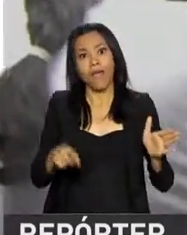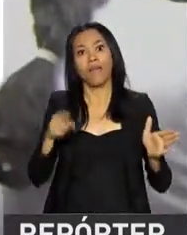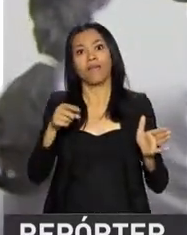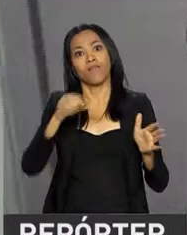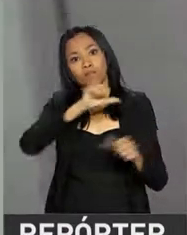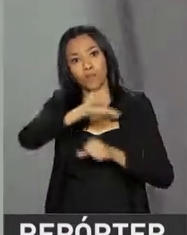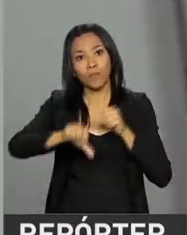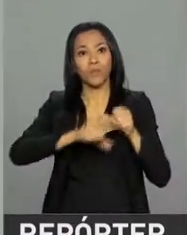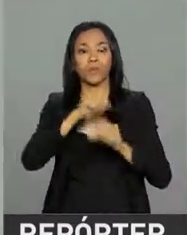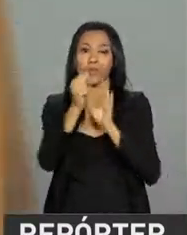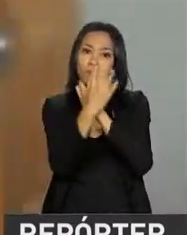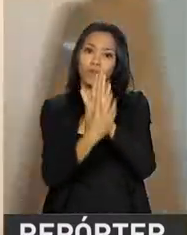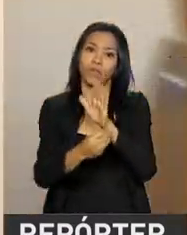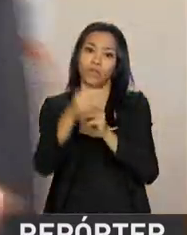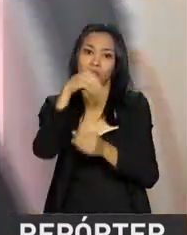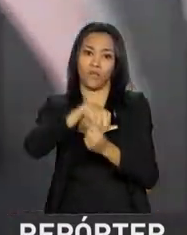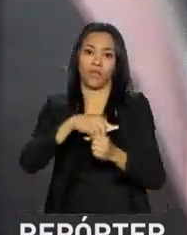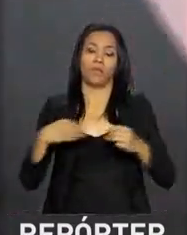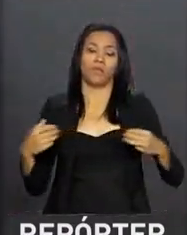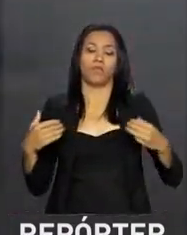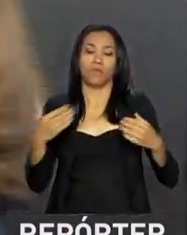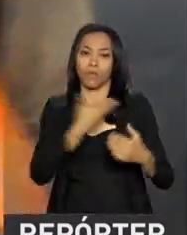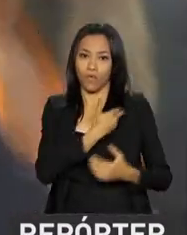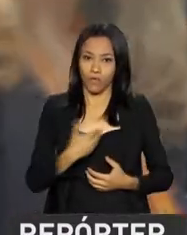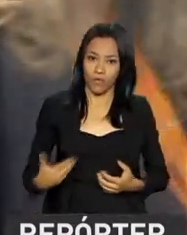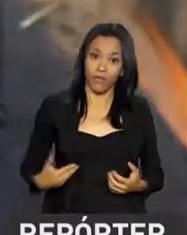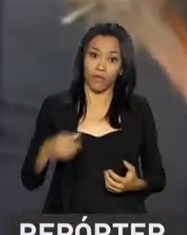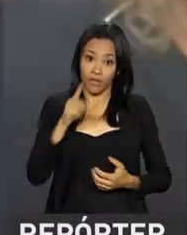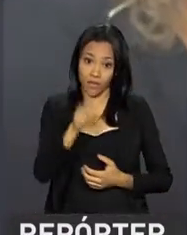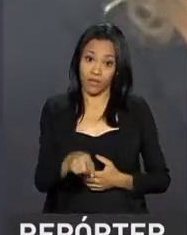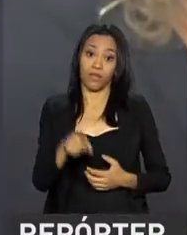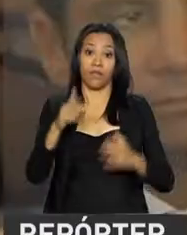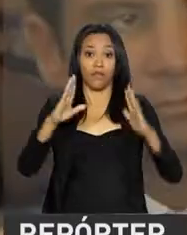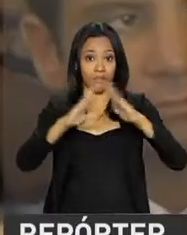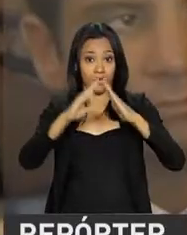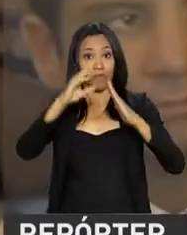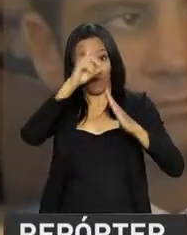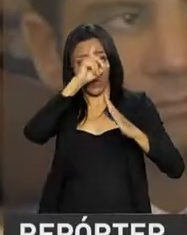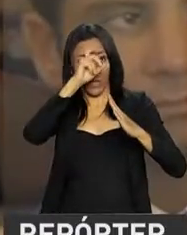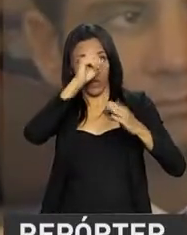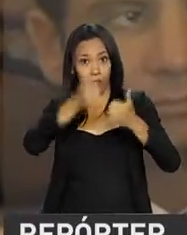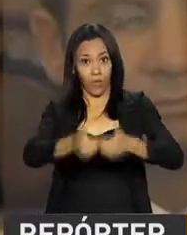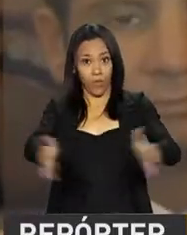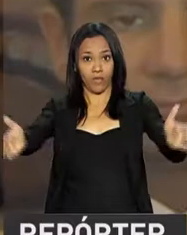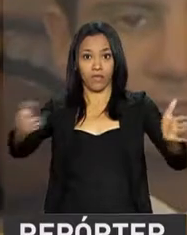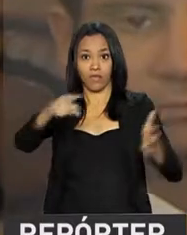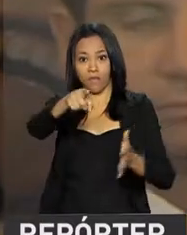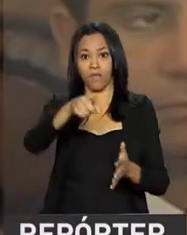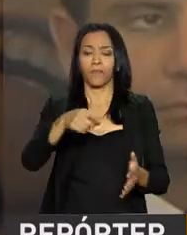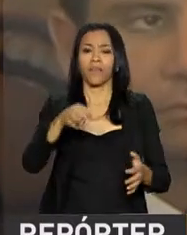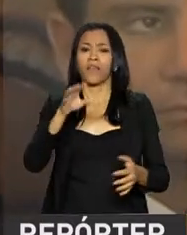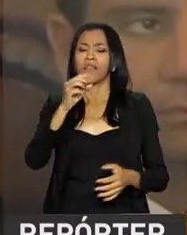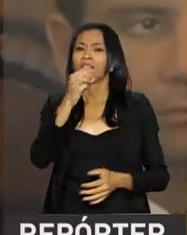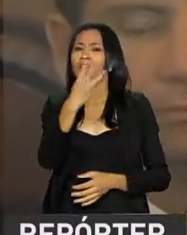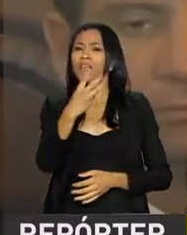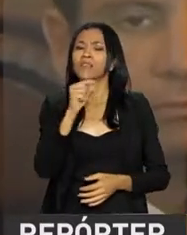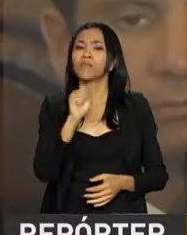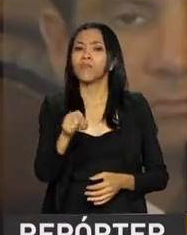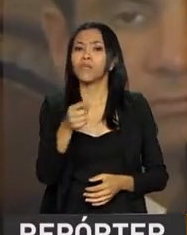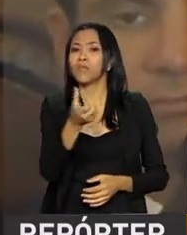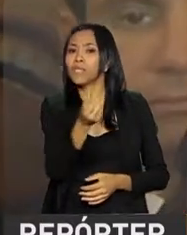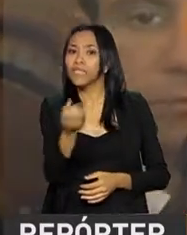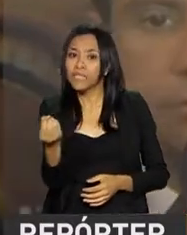do governo, que quer priorizar o usuário da rede pública de saúde. Serão 3.600